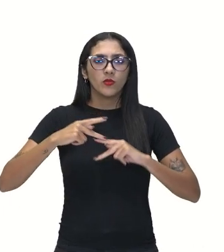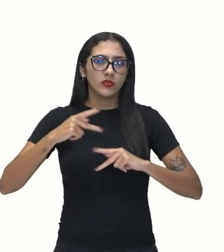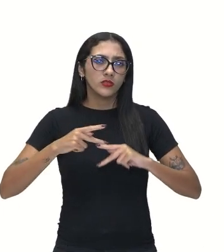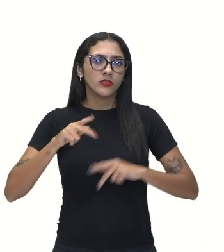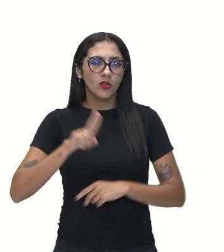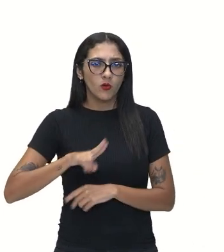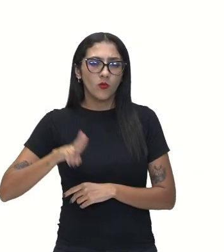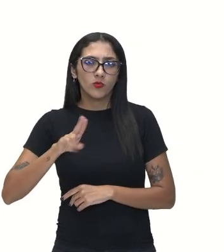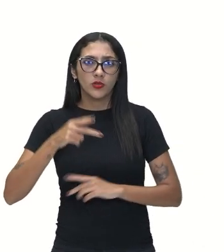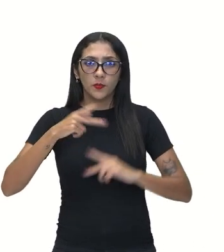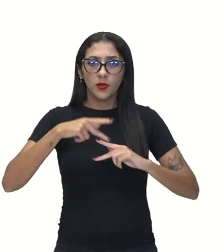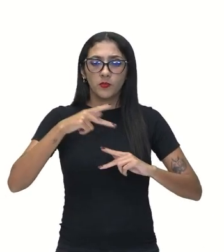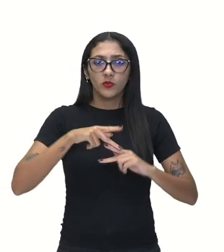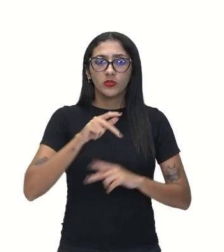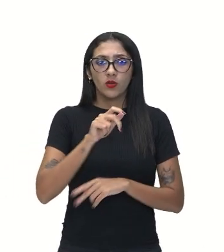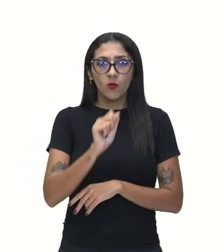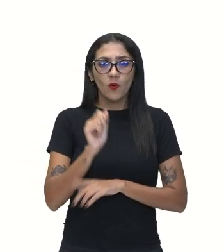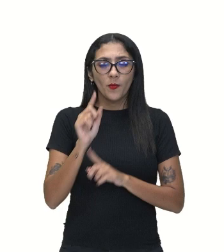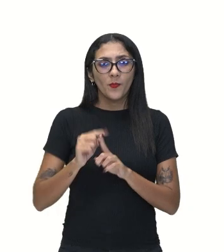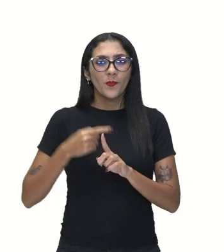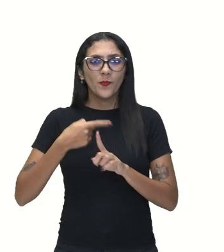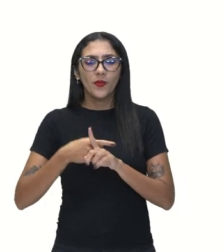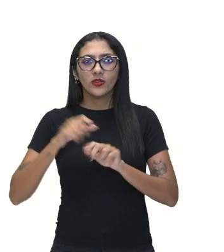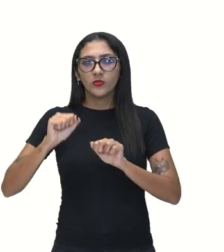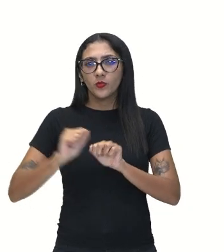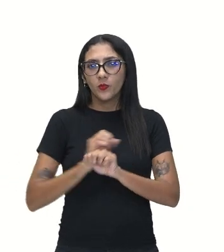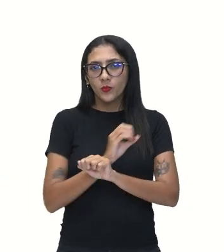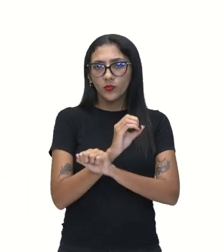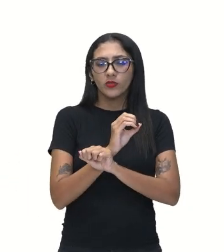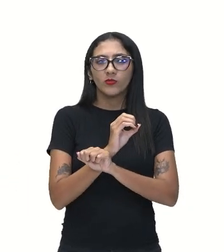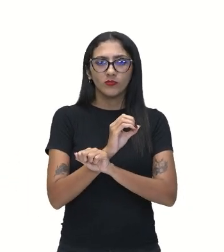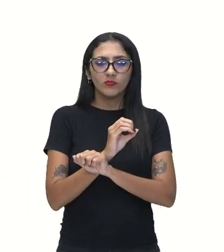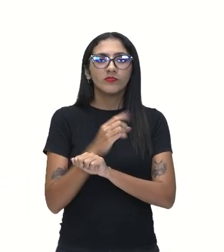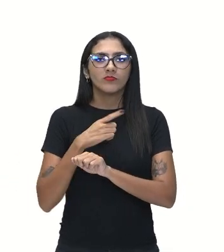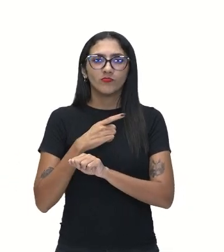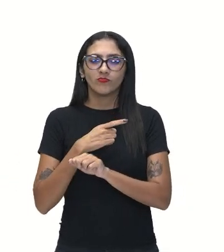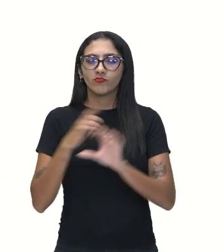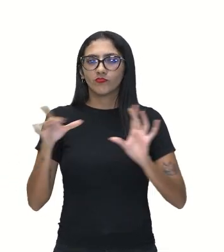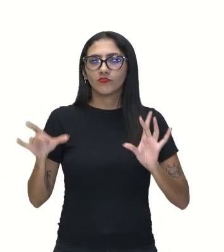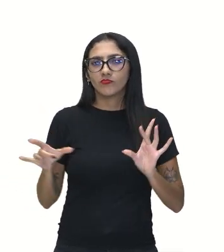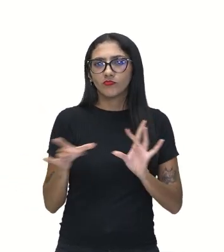A preposição a, mais o artigo feminino a, que se uniram e